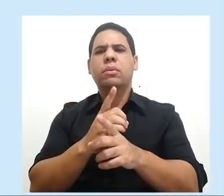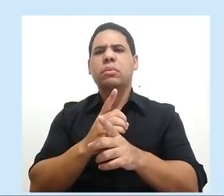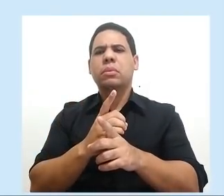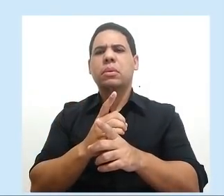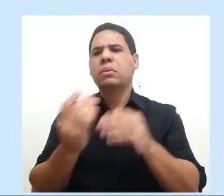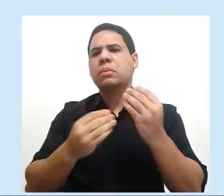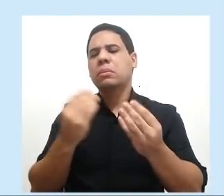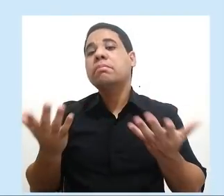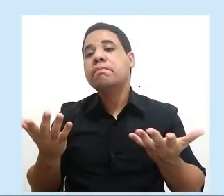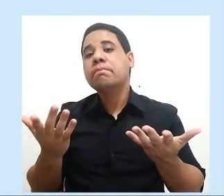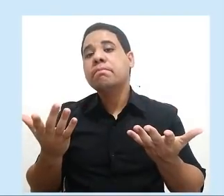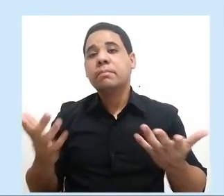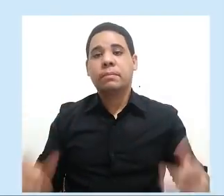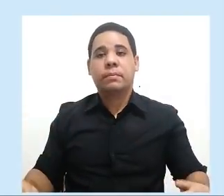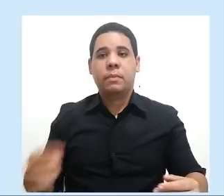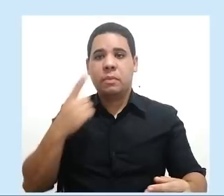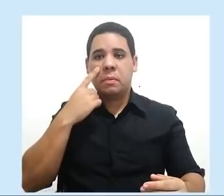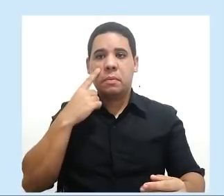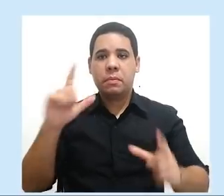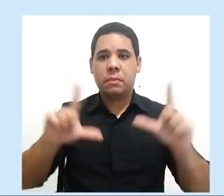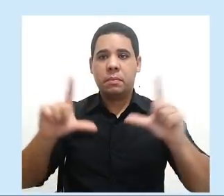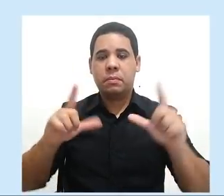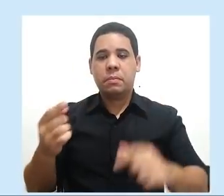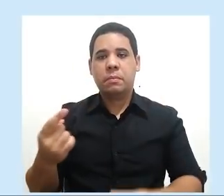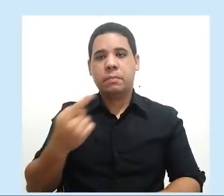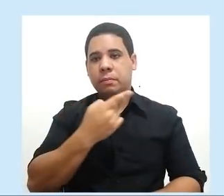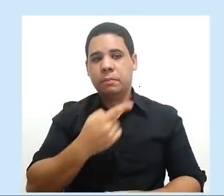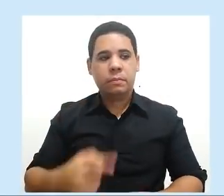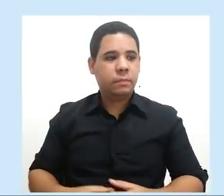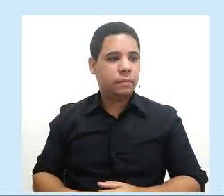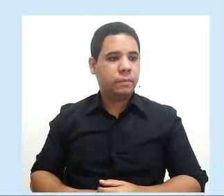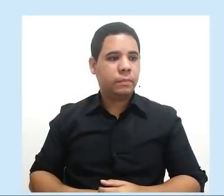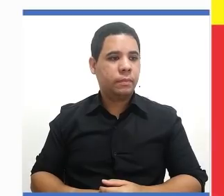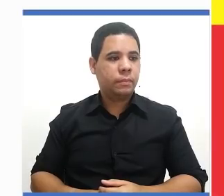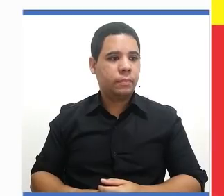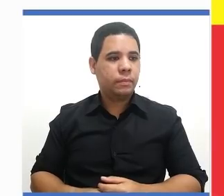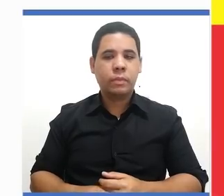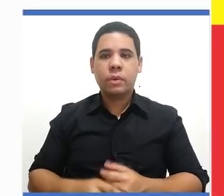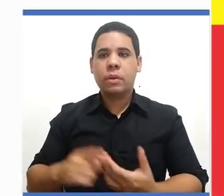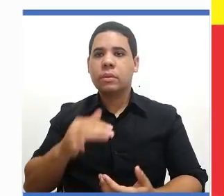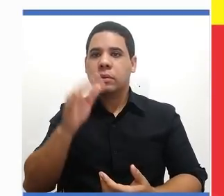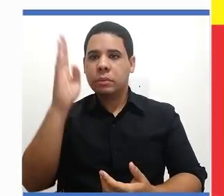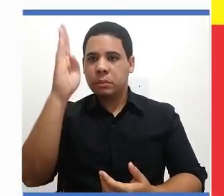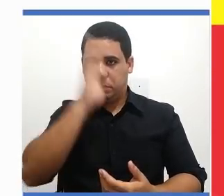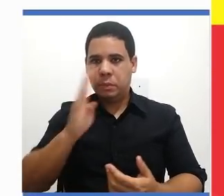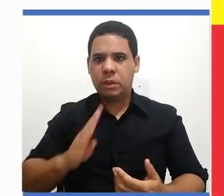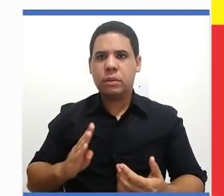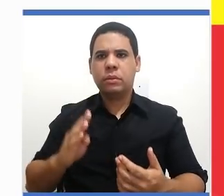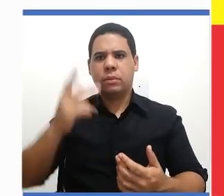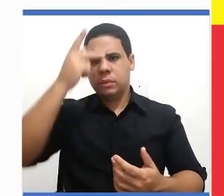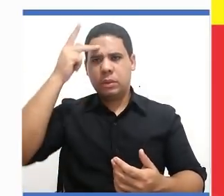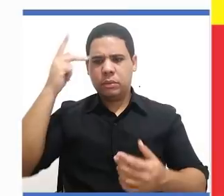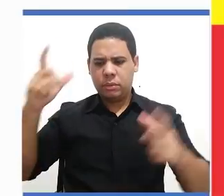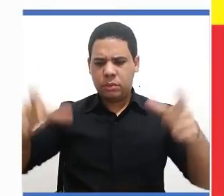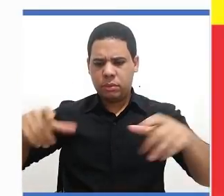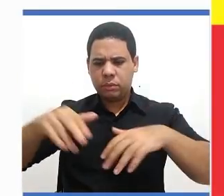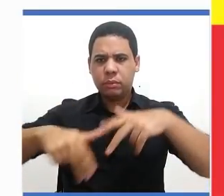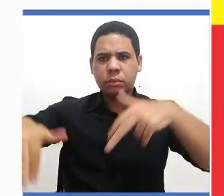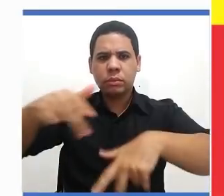encontramos isso? Observe aí na tela as seguintes informações. A superfície ocupada pelo